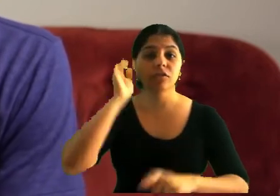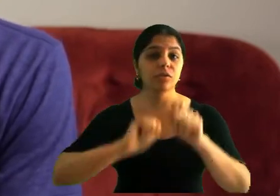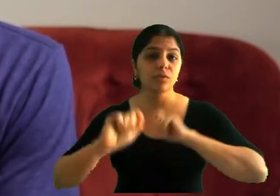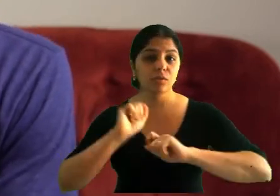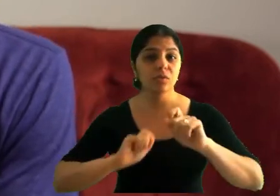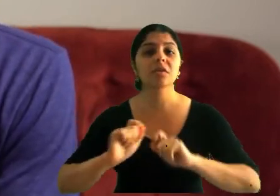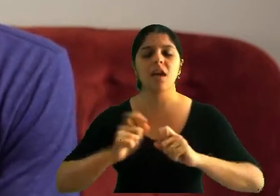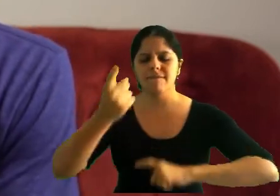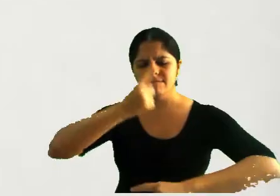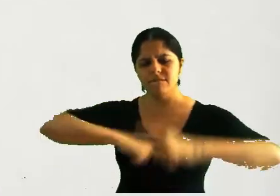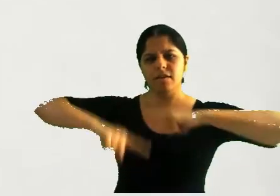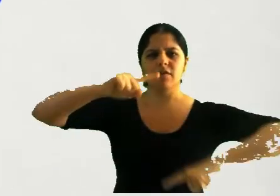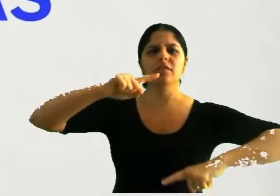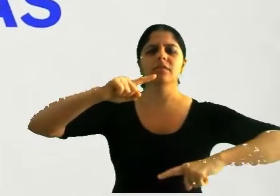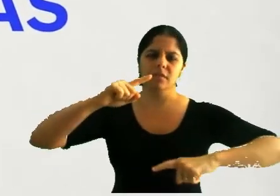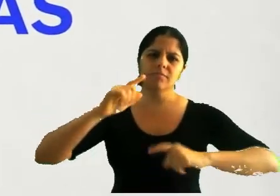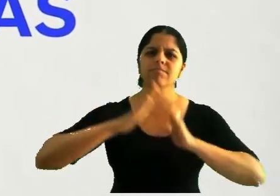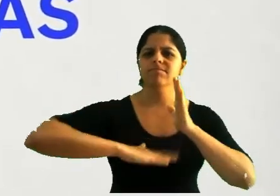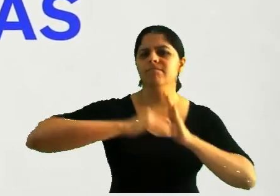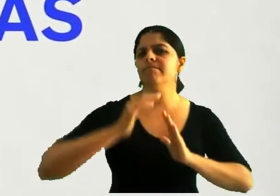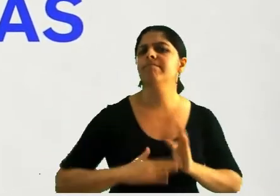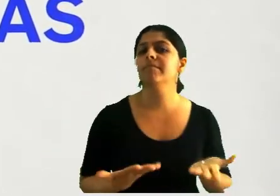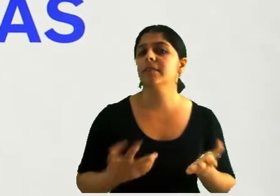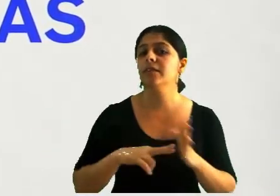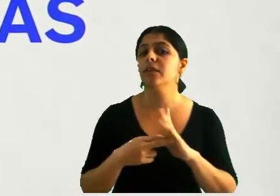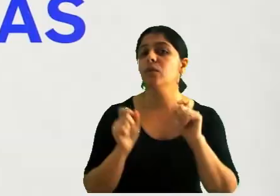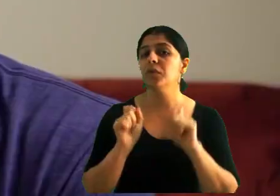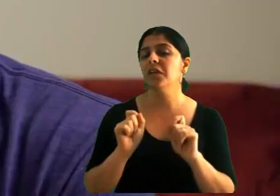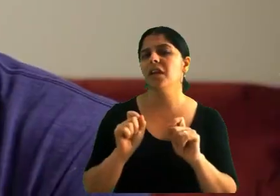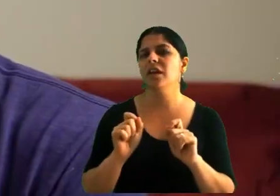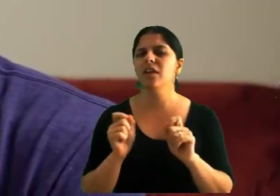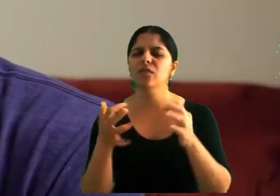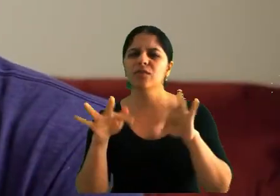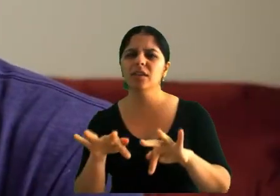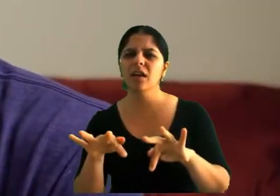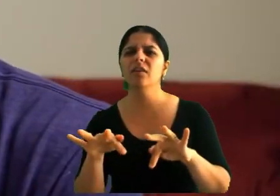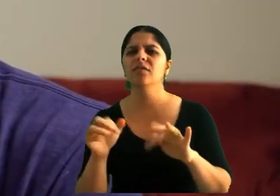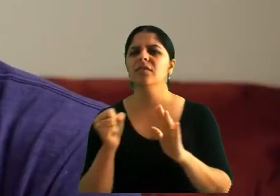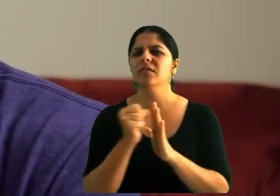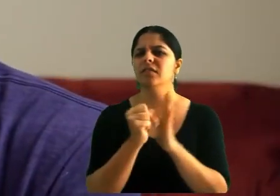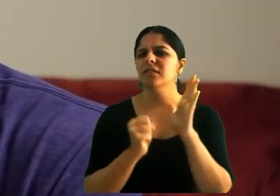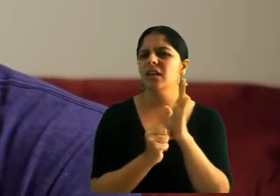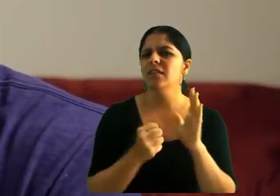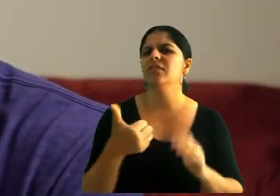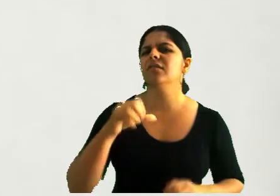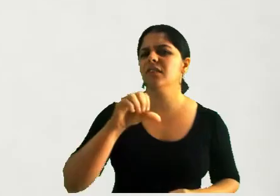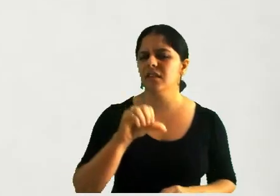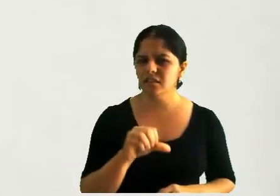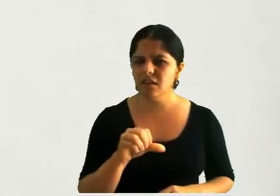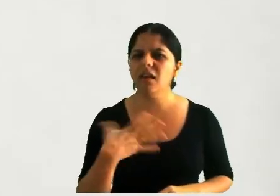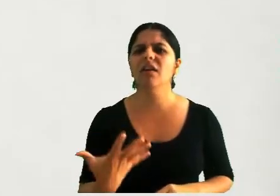são entendidos como grandes revoluções artísticas. Ou seja, desde o final do século XIX, é próprio